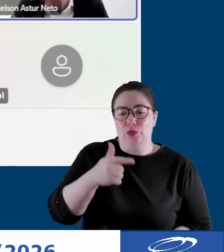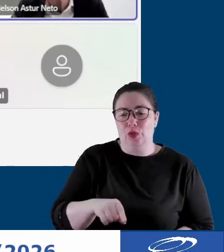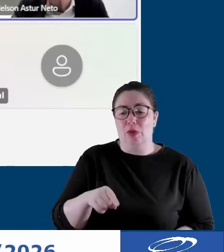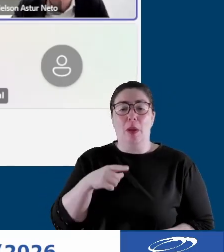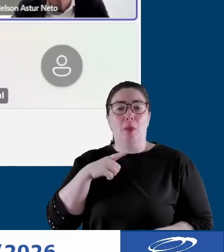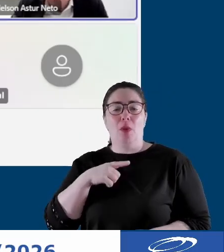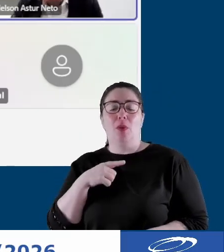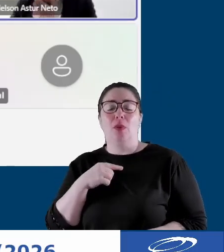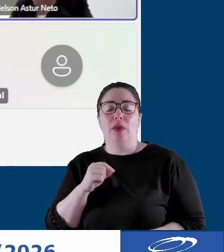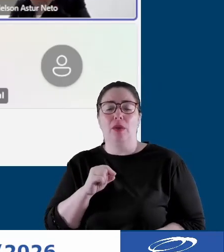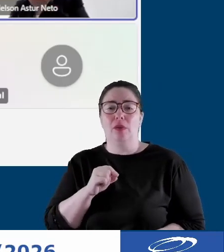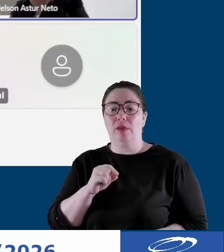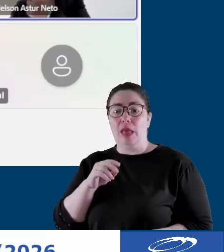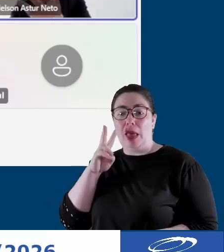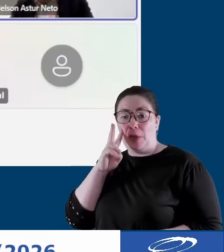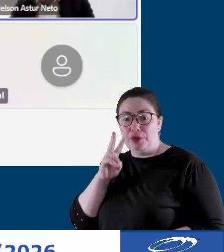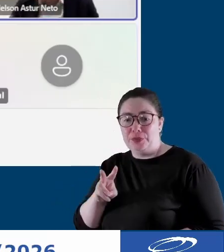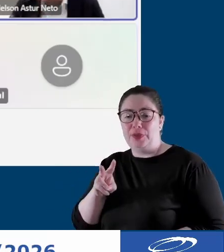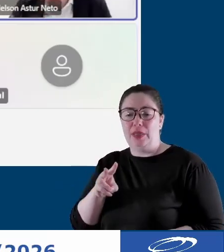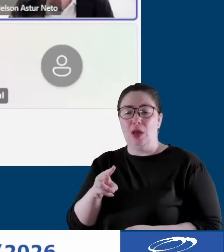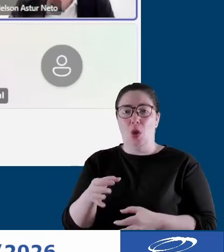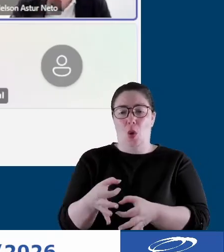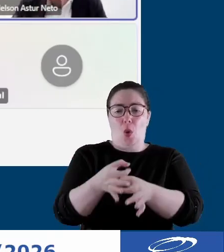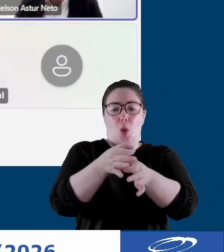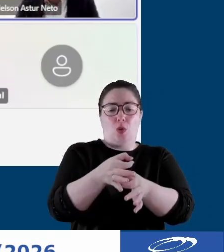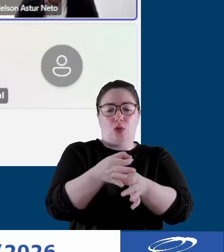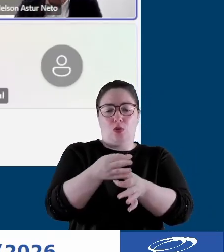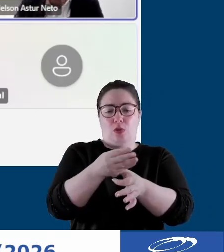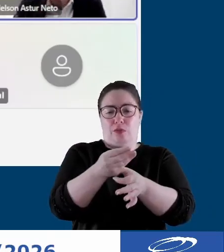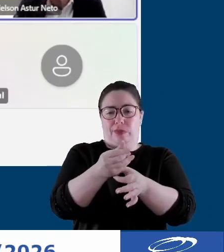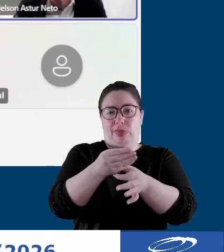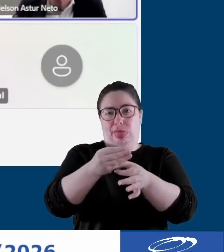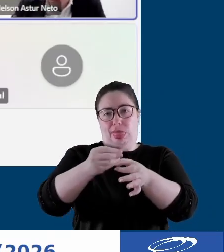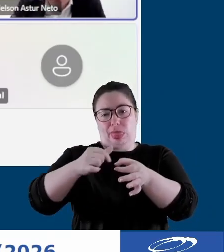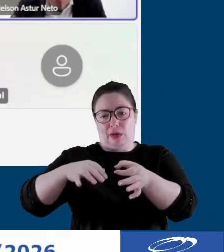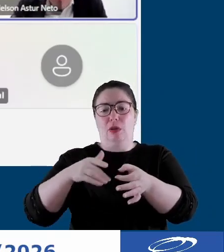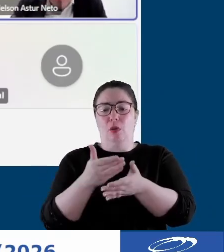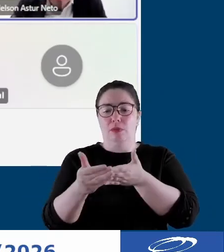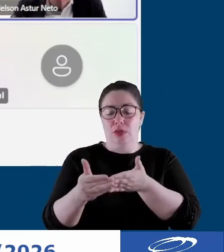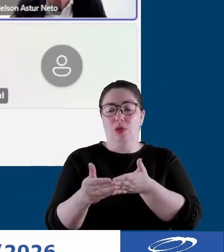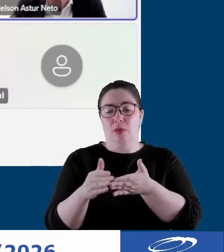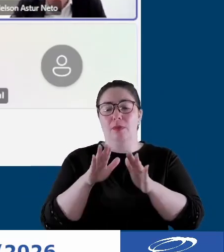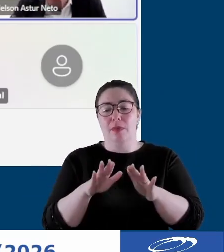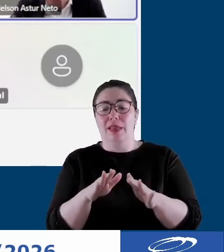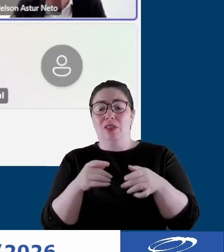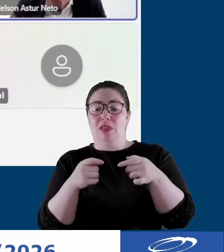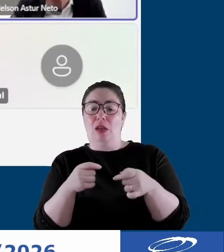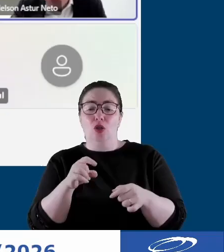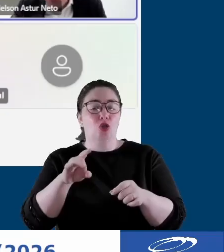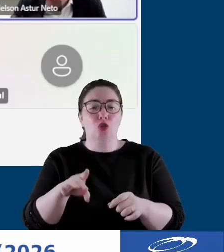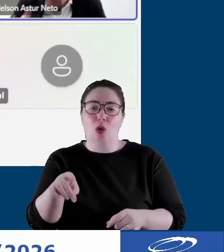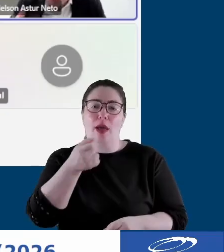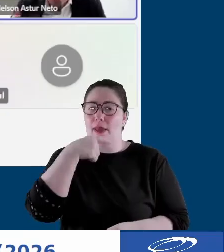corpo vertebral, que não é controlada só com antibiótico. Adicionamos uma via